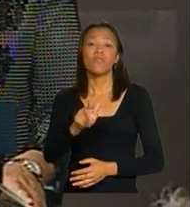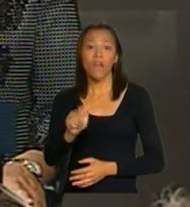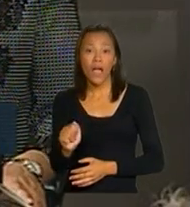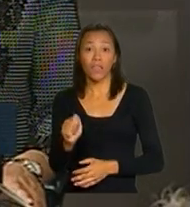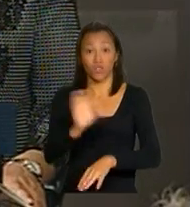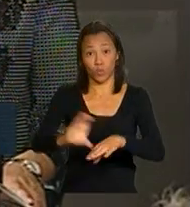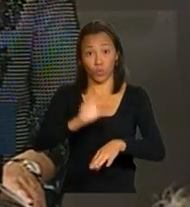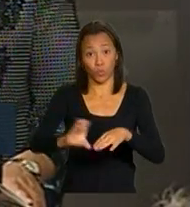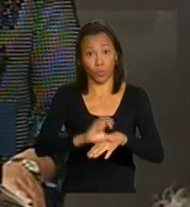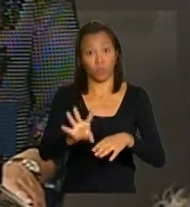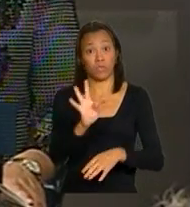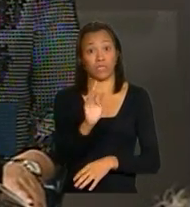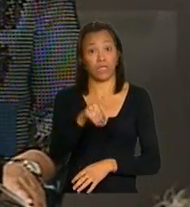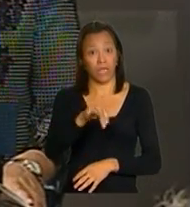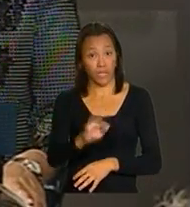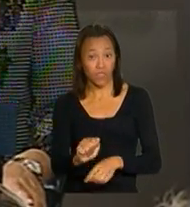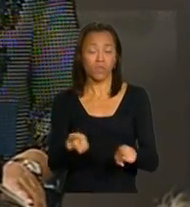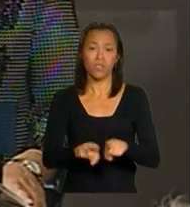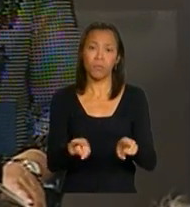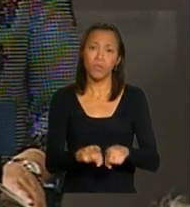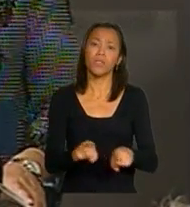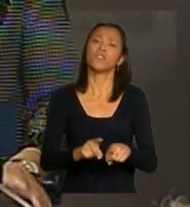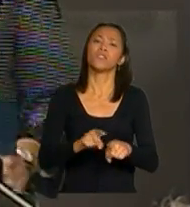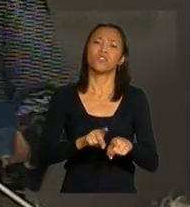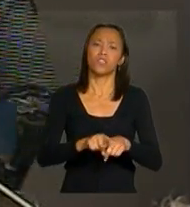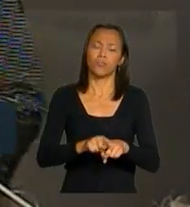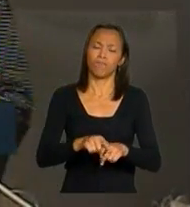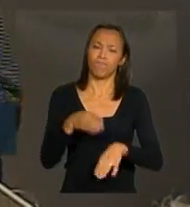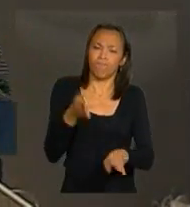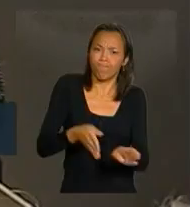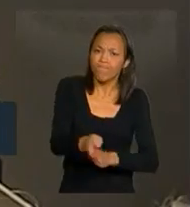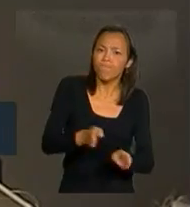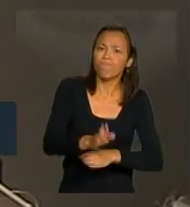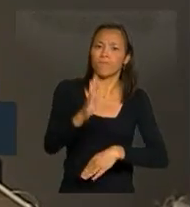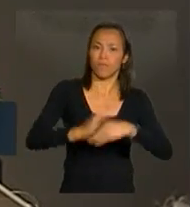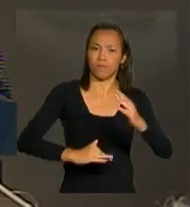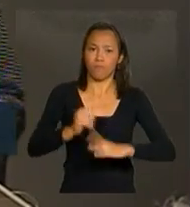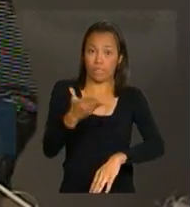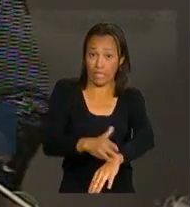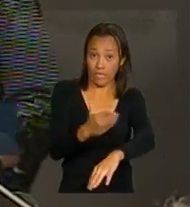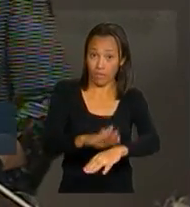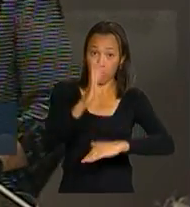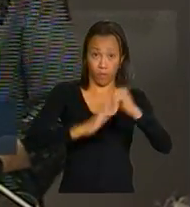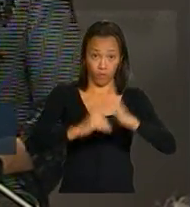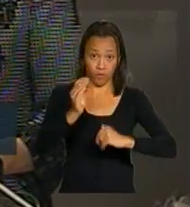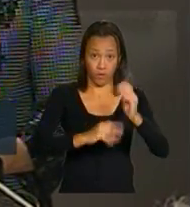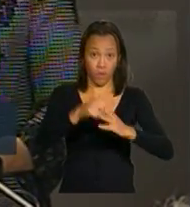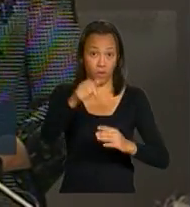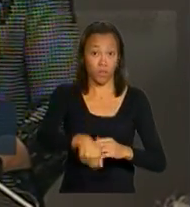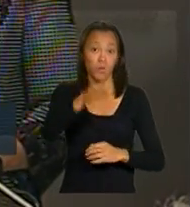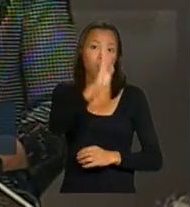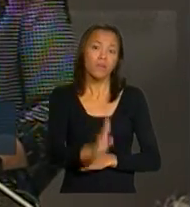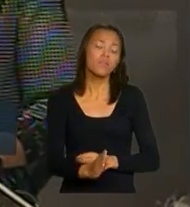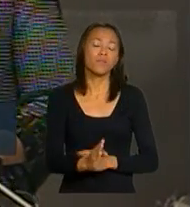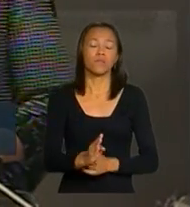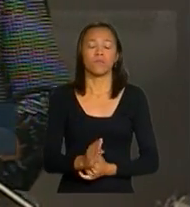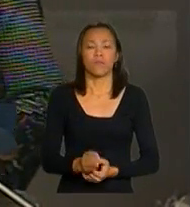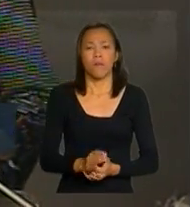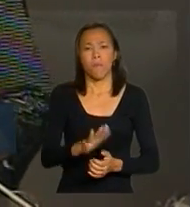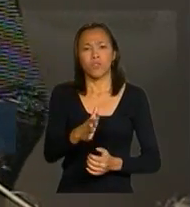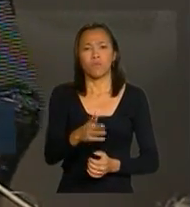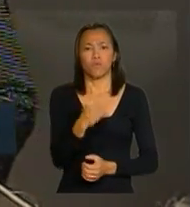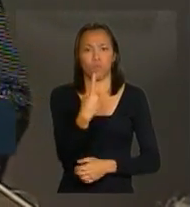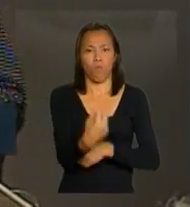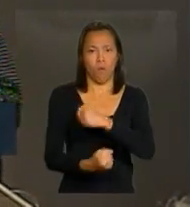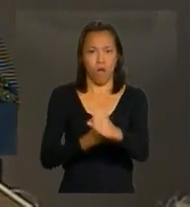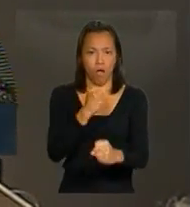nível médio e em cursos de qualificação profissional no Brasil. Passado pouco mais de um